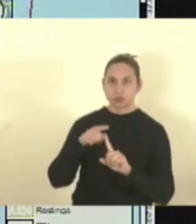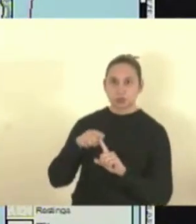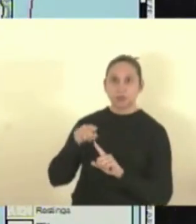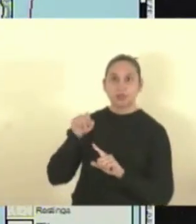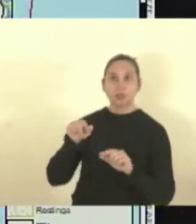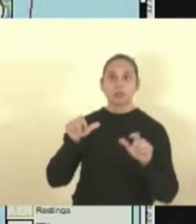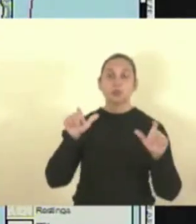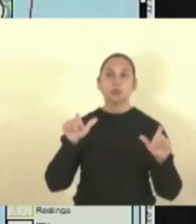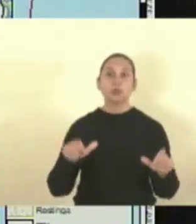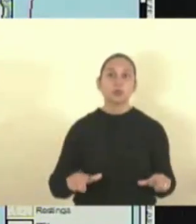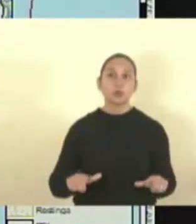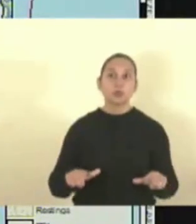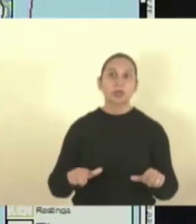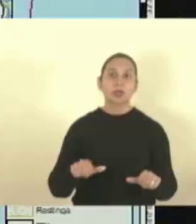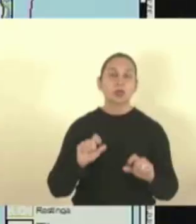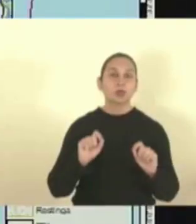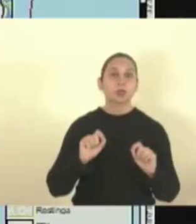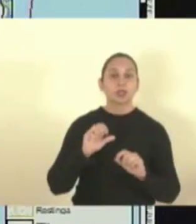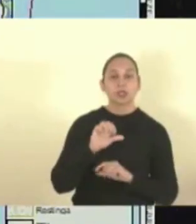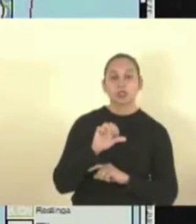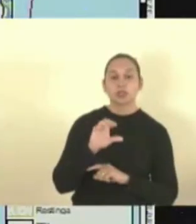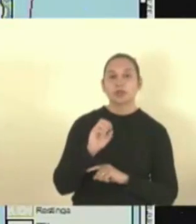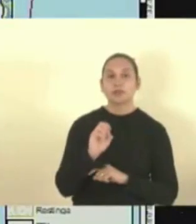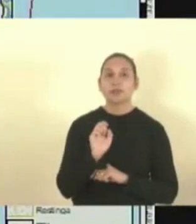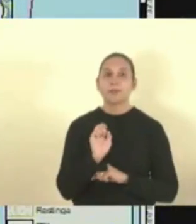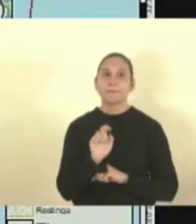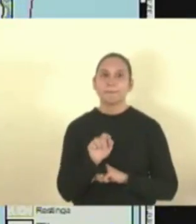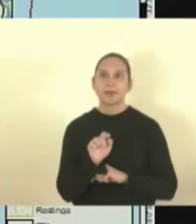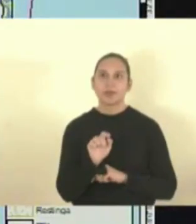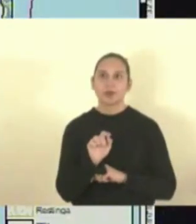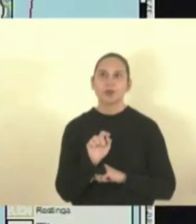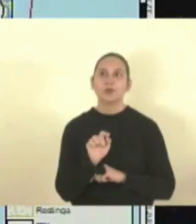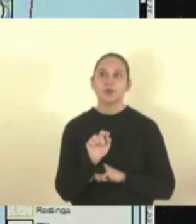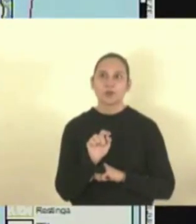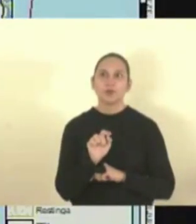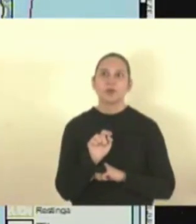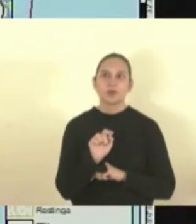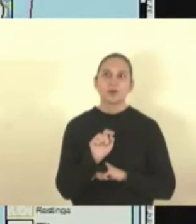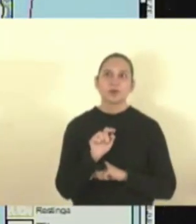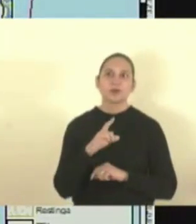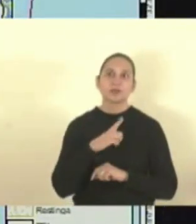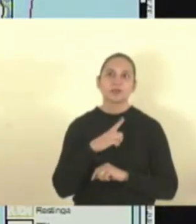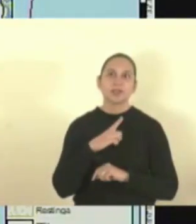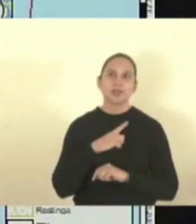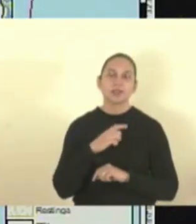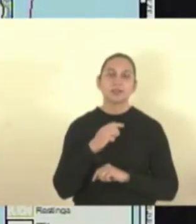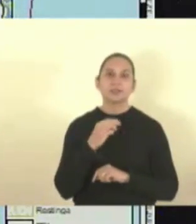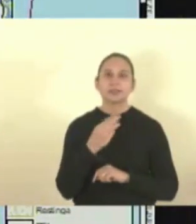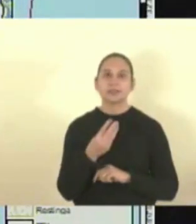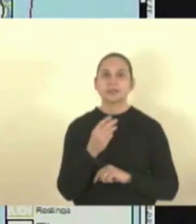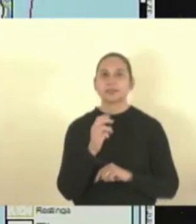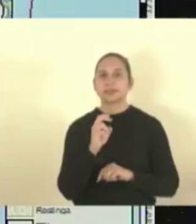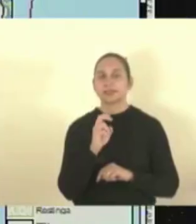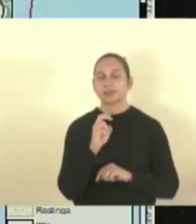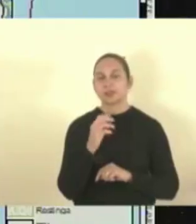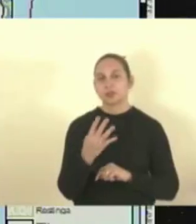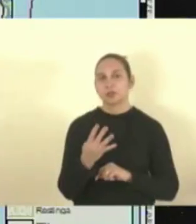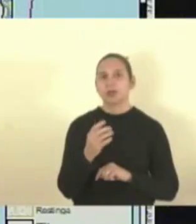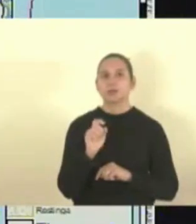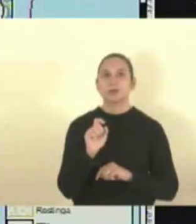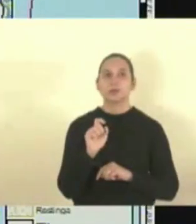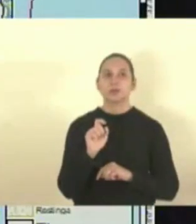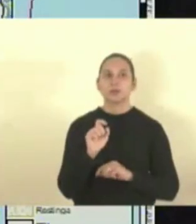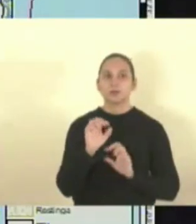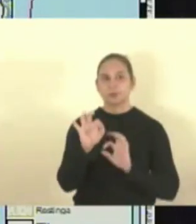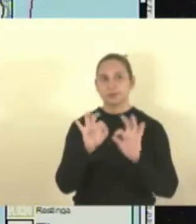zona de amortecimento de 90 mil hectares, ao passo que o parque tem 34 mil hectares, 34 mil quilômetros